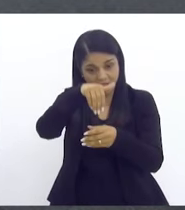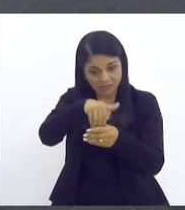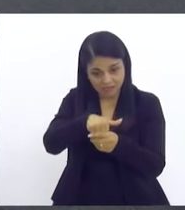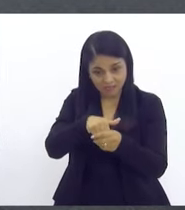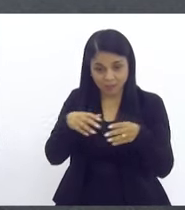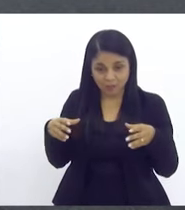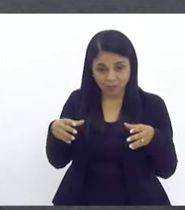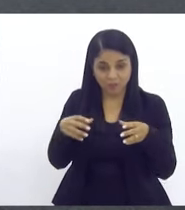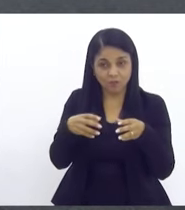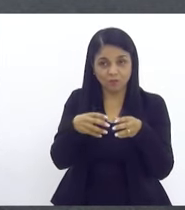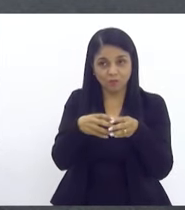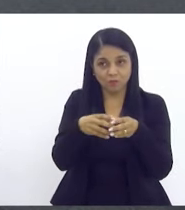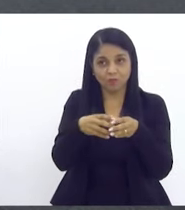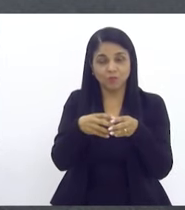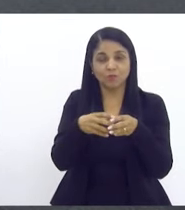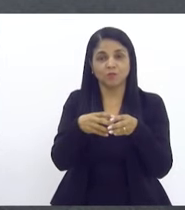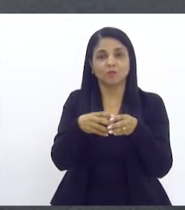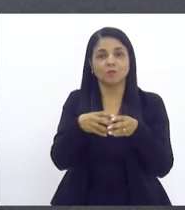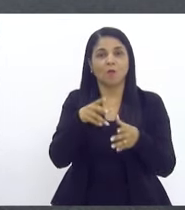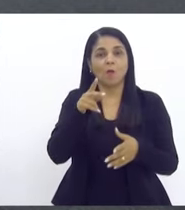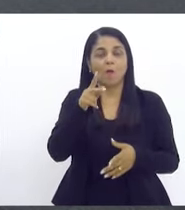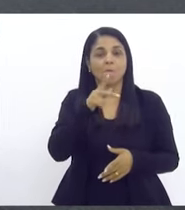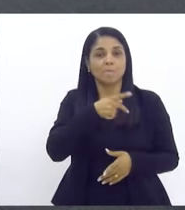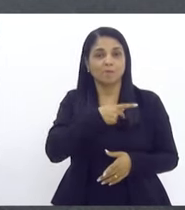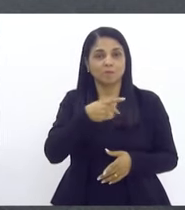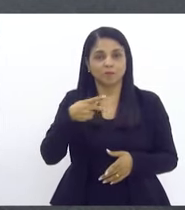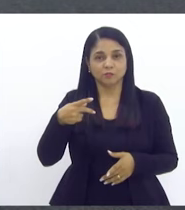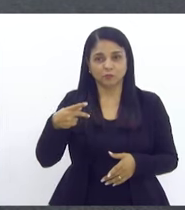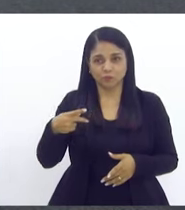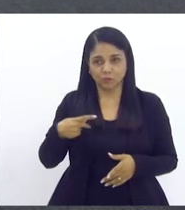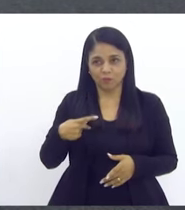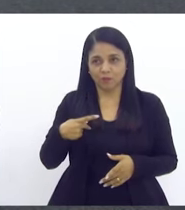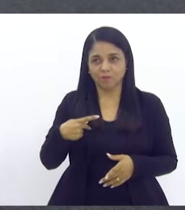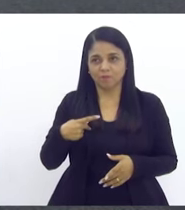Globo a pastora musa do parlamento.